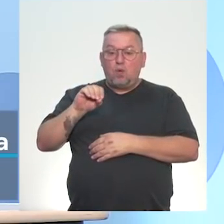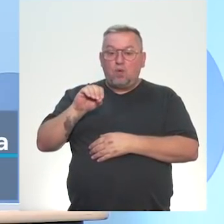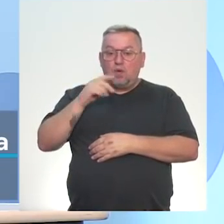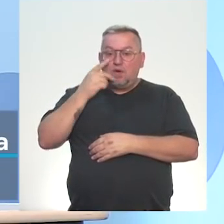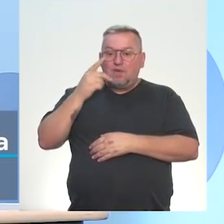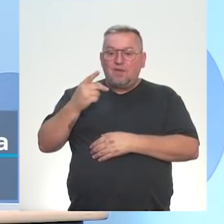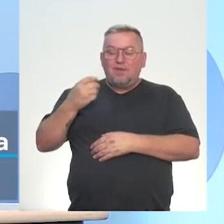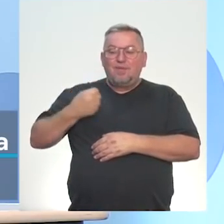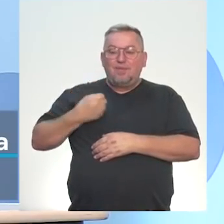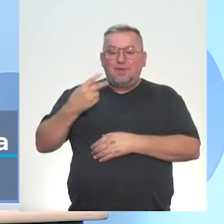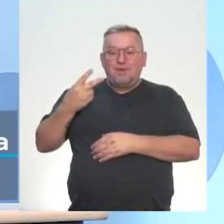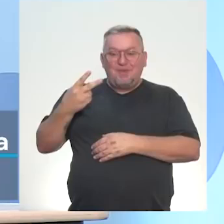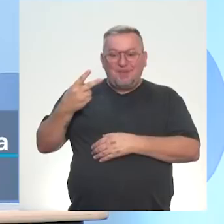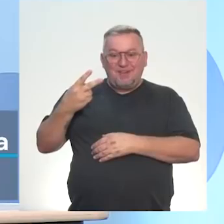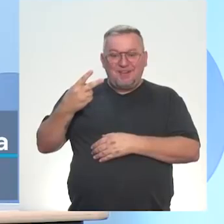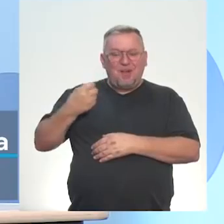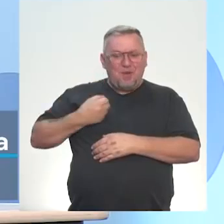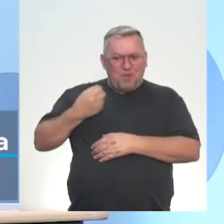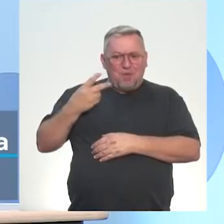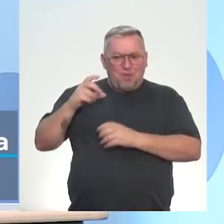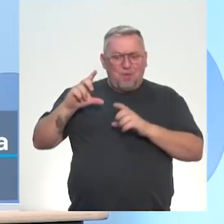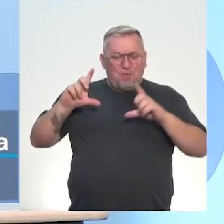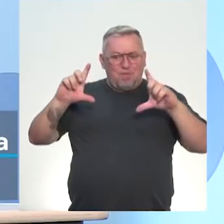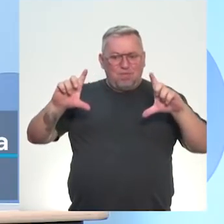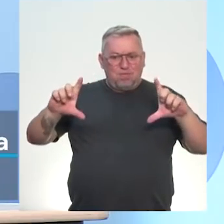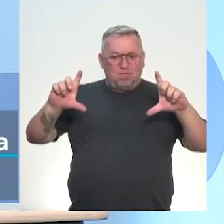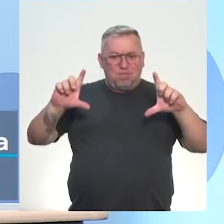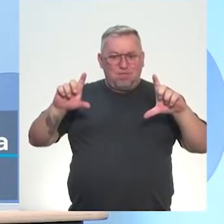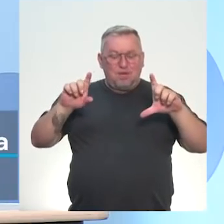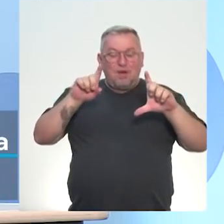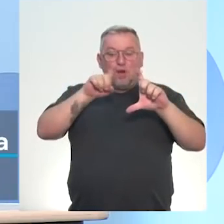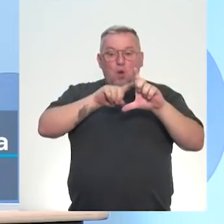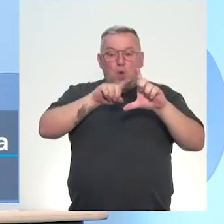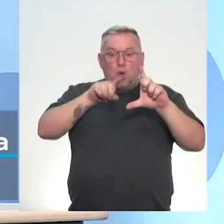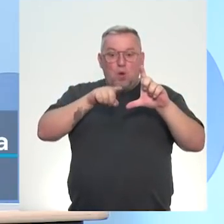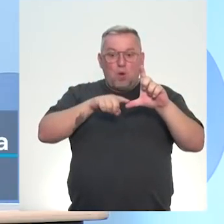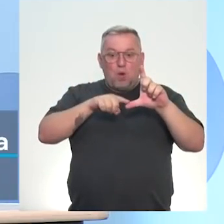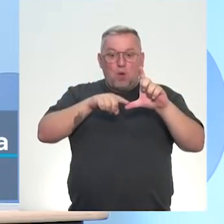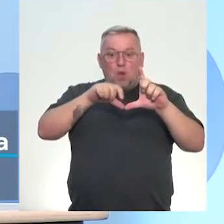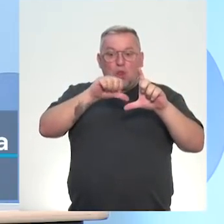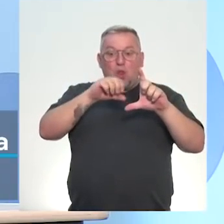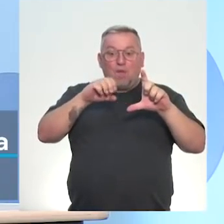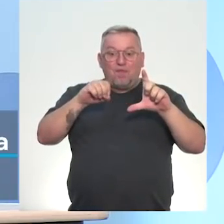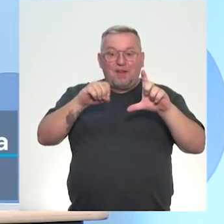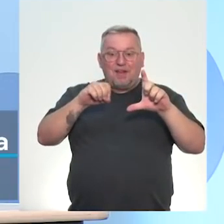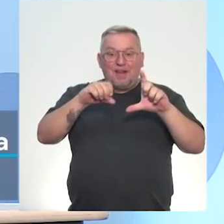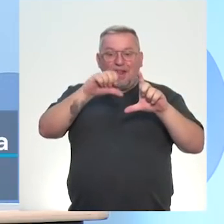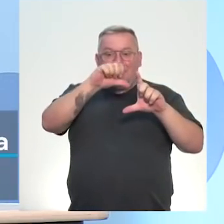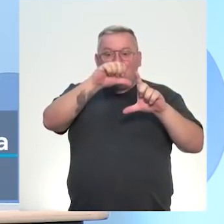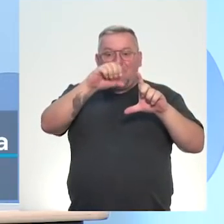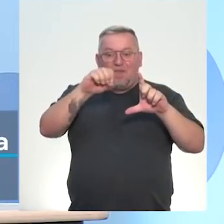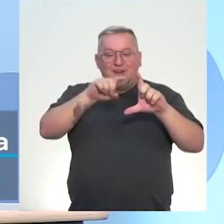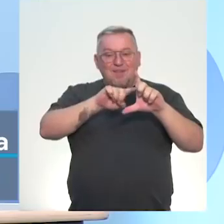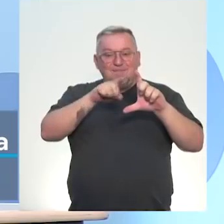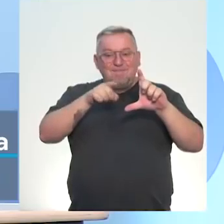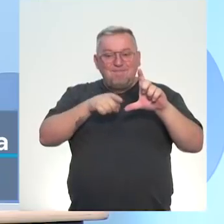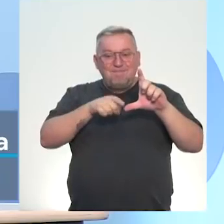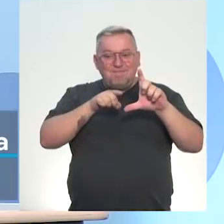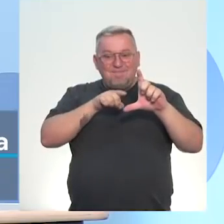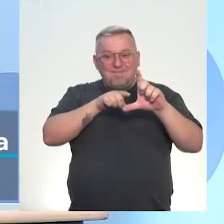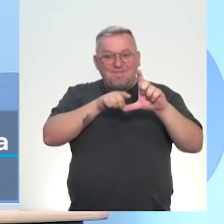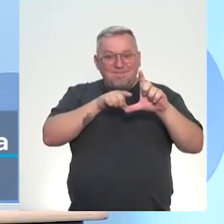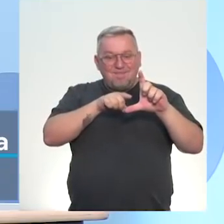da figura 2, né? Ele falou que a figura 2 tem ângulos retos, todos eles têm 90 graus, né?